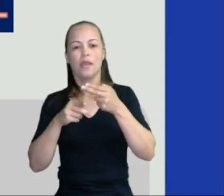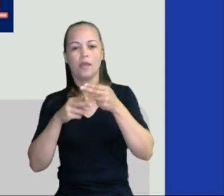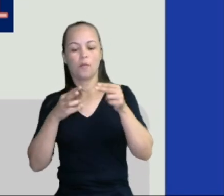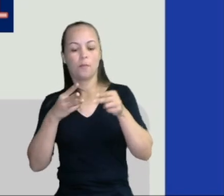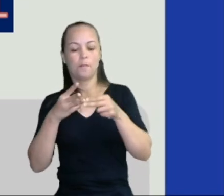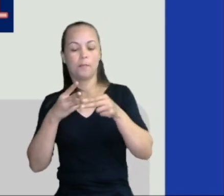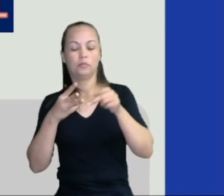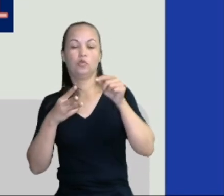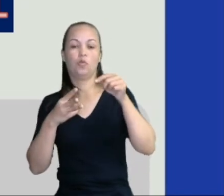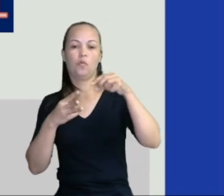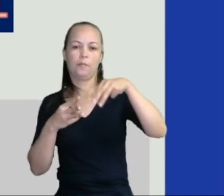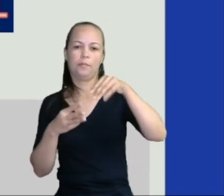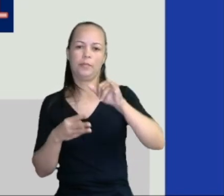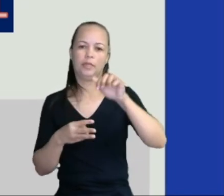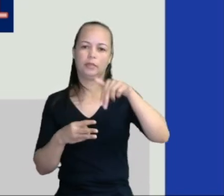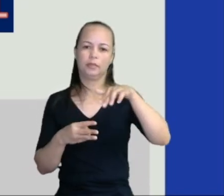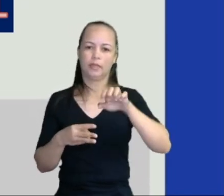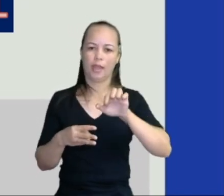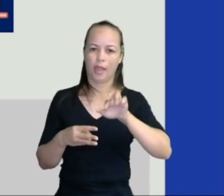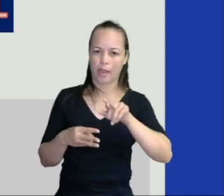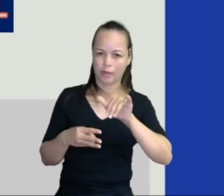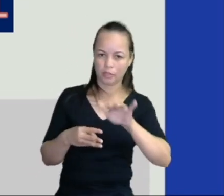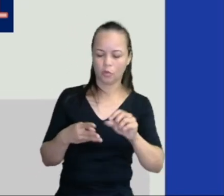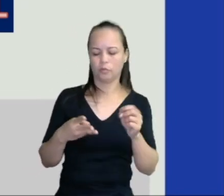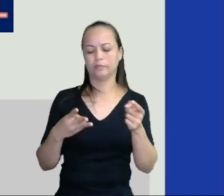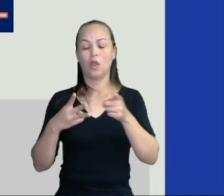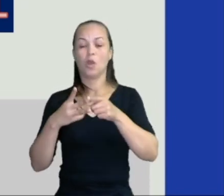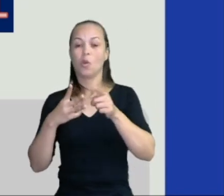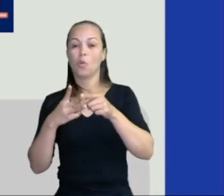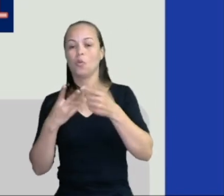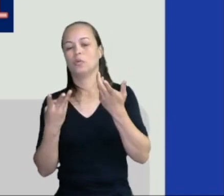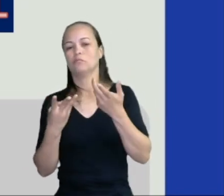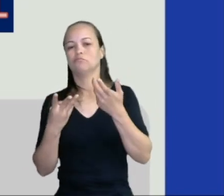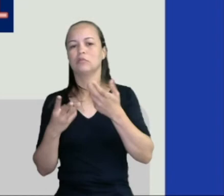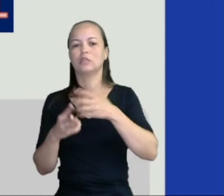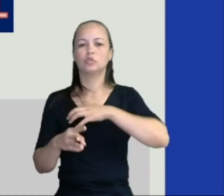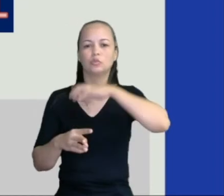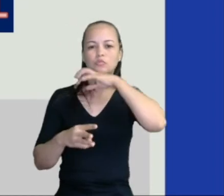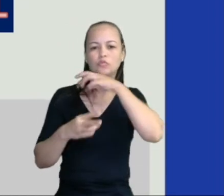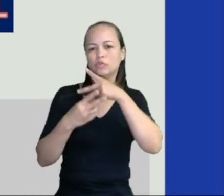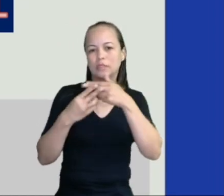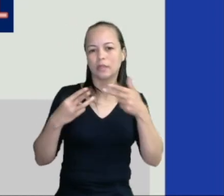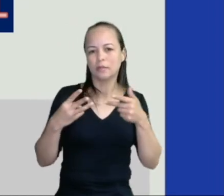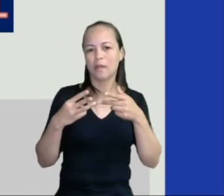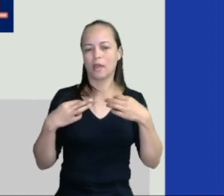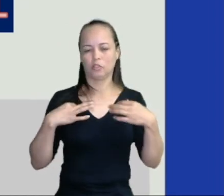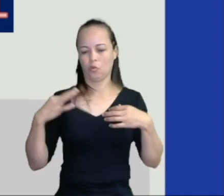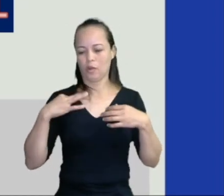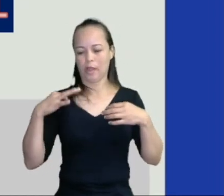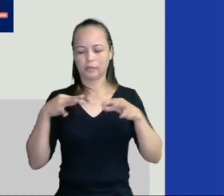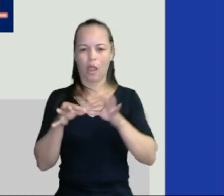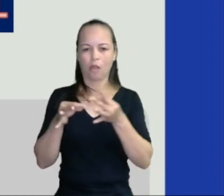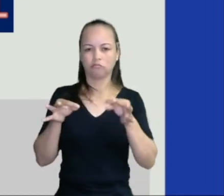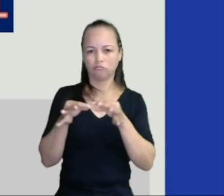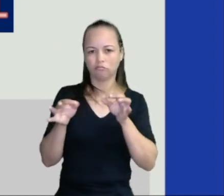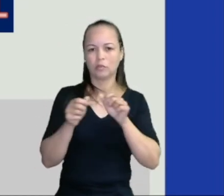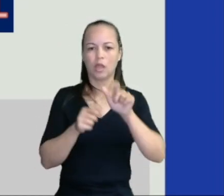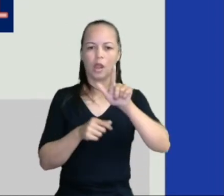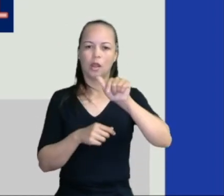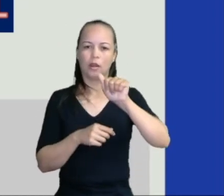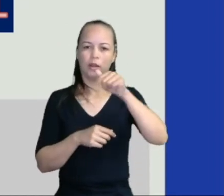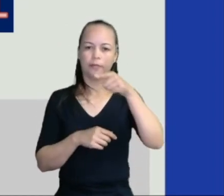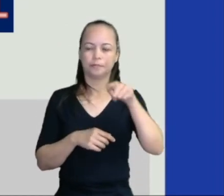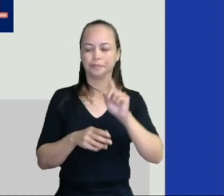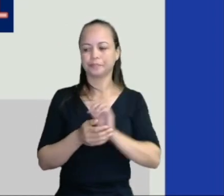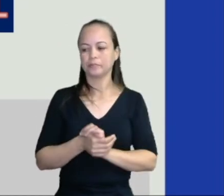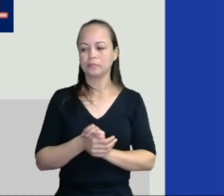tá? O casaco de lã que você utiliza vem dos animais, vem da ovelha, então tem origem animal. E os móveis